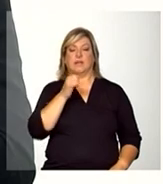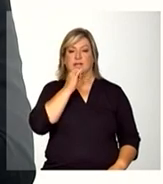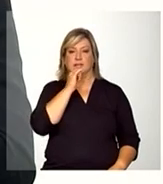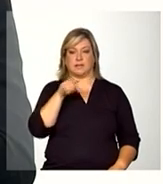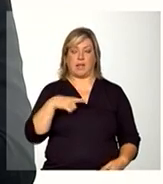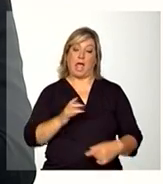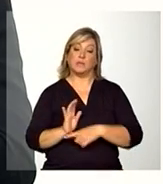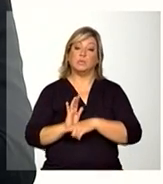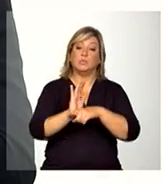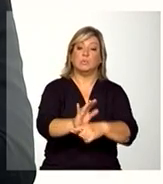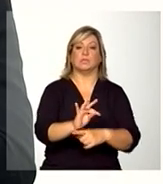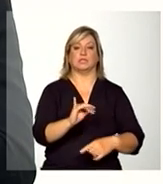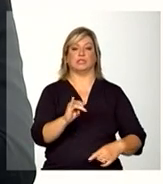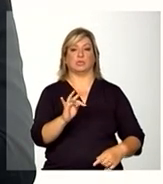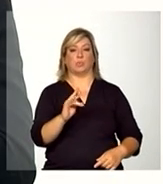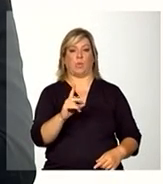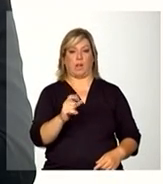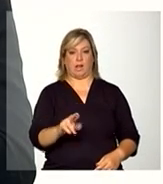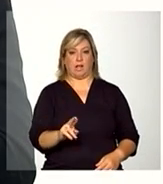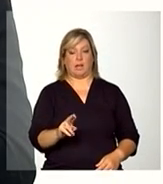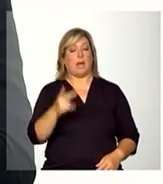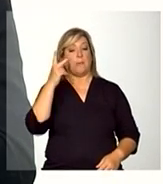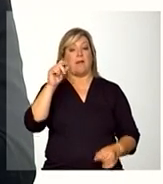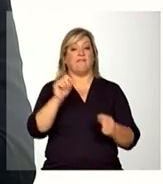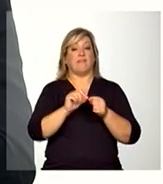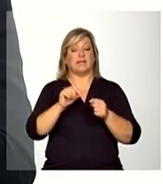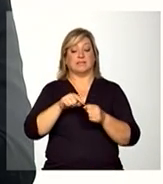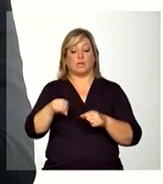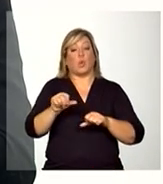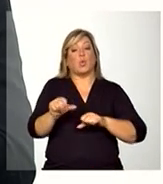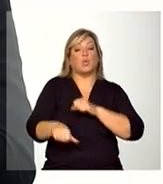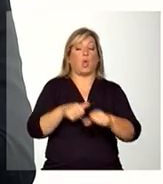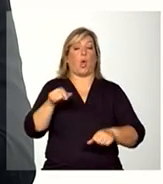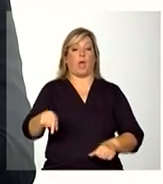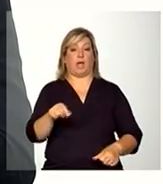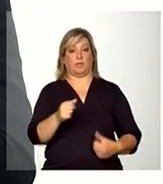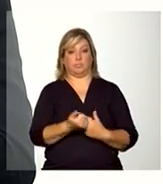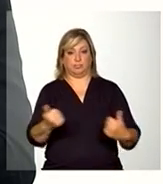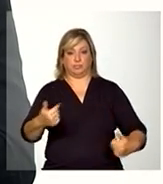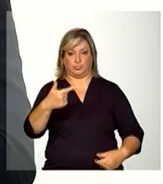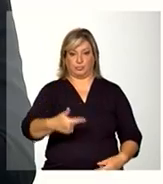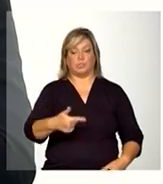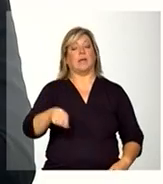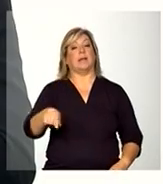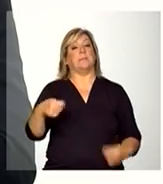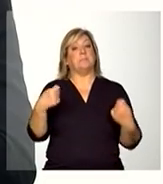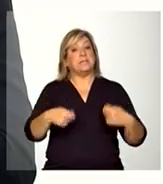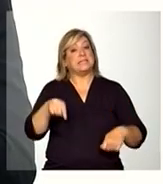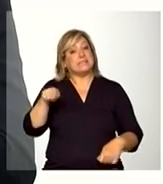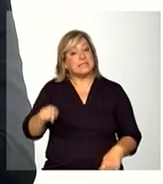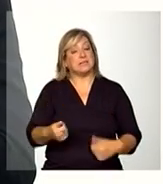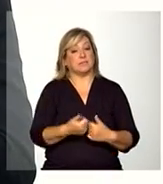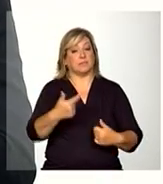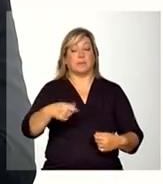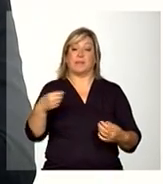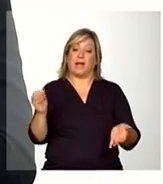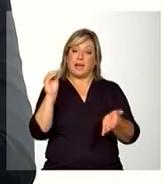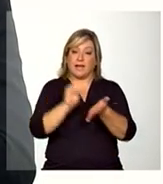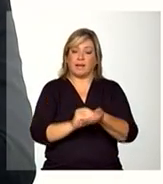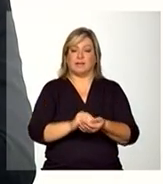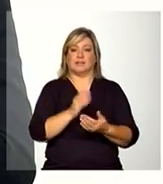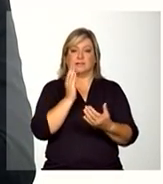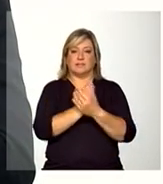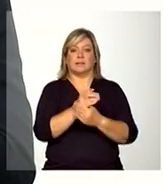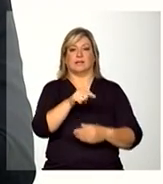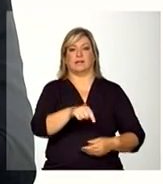sistemas para fazer a troca do Adjunto primeiro é importante que esse adjunto esteja cadastrado no cadsuas e